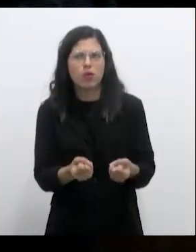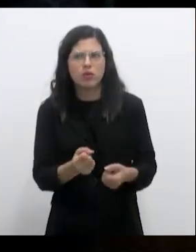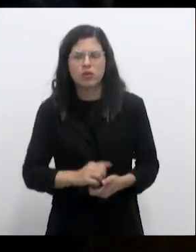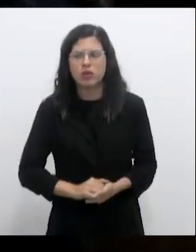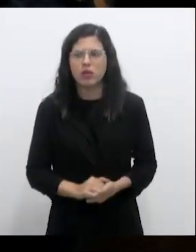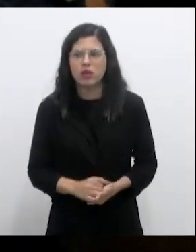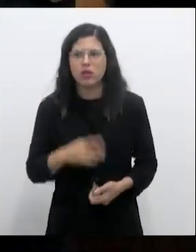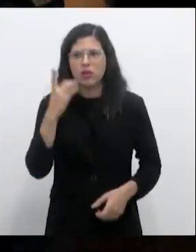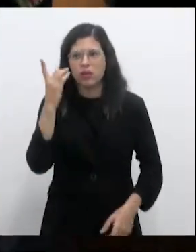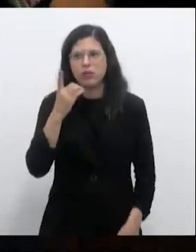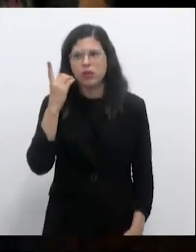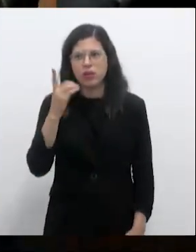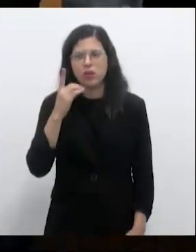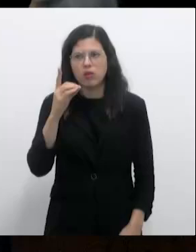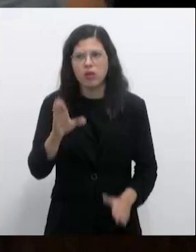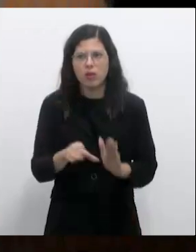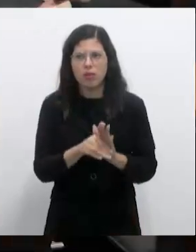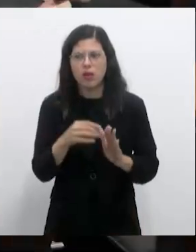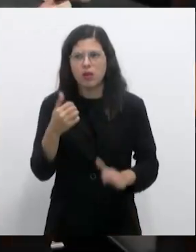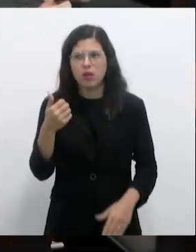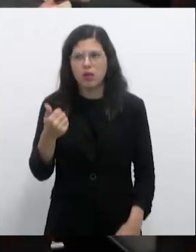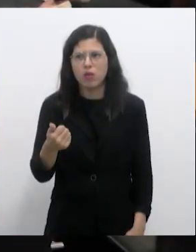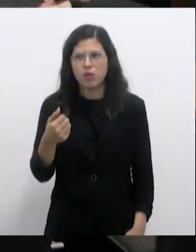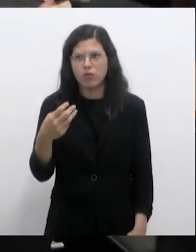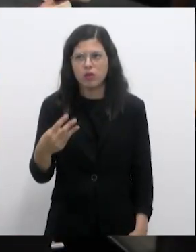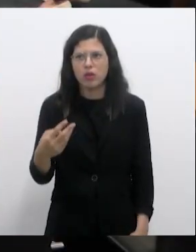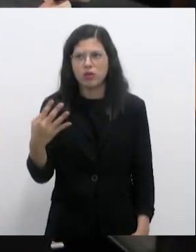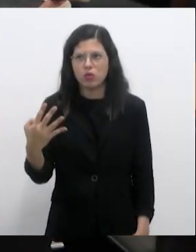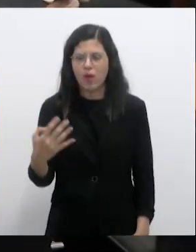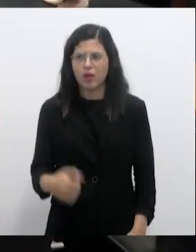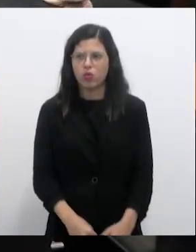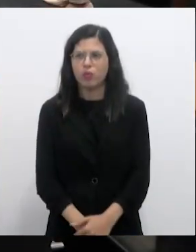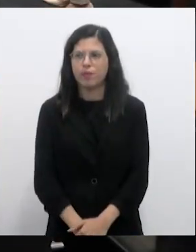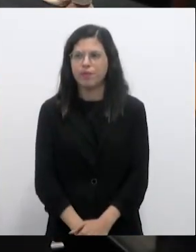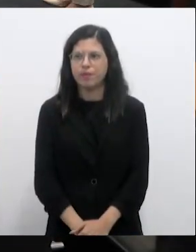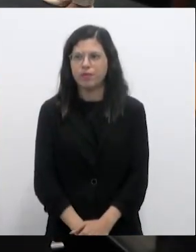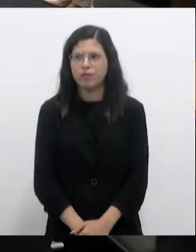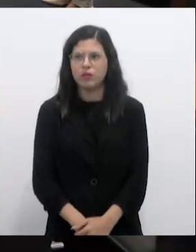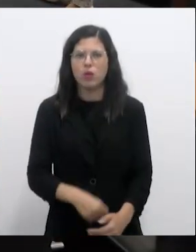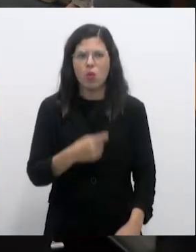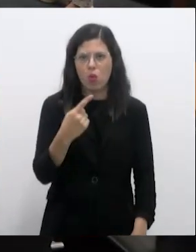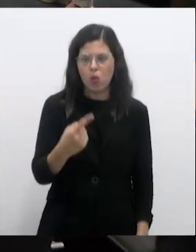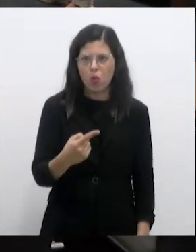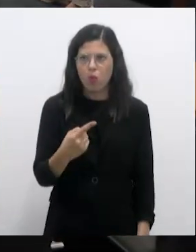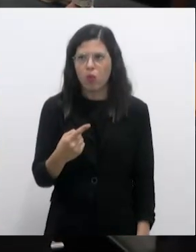Deputado, foram as emendas 1, 3 e 4. 1,